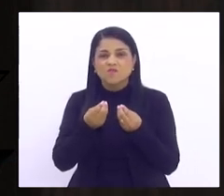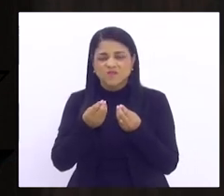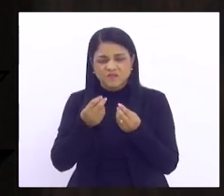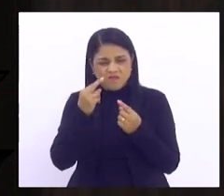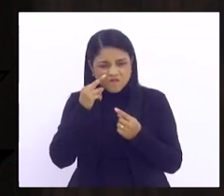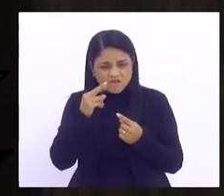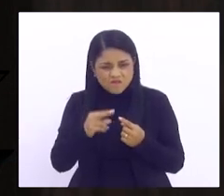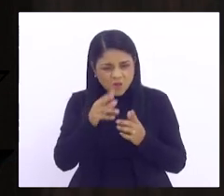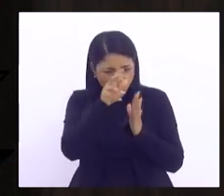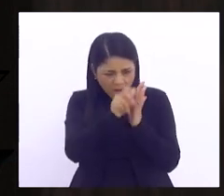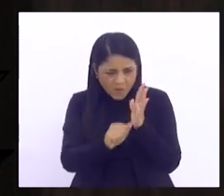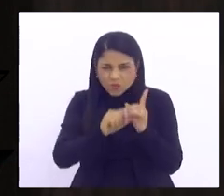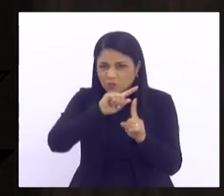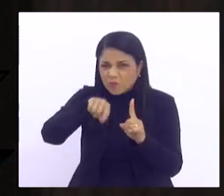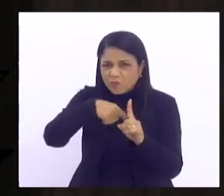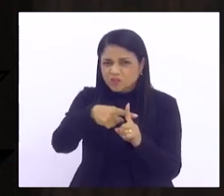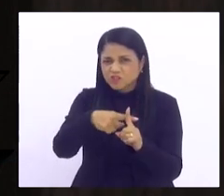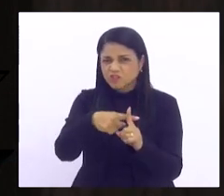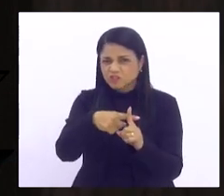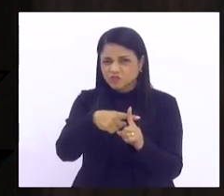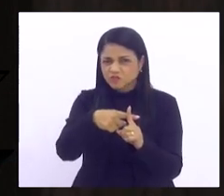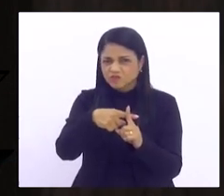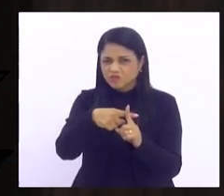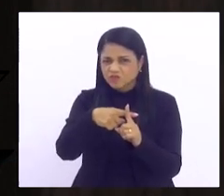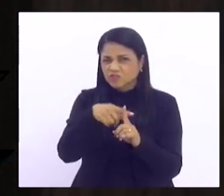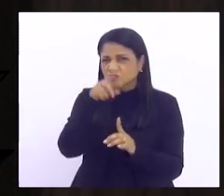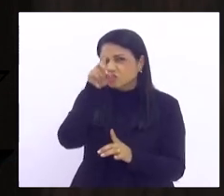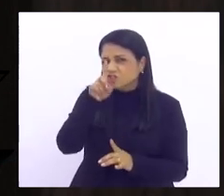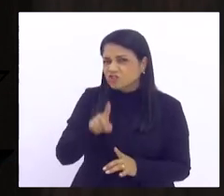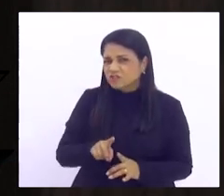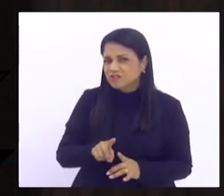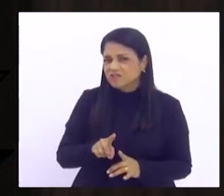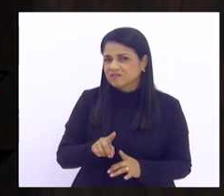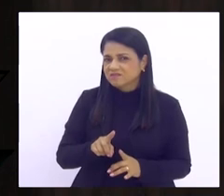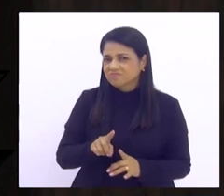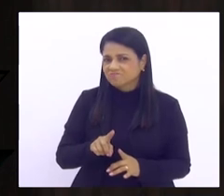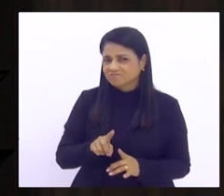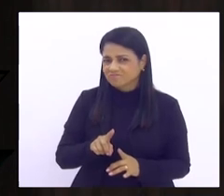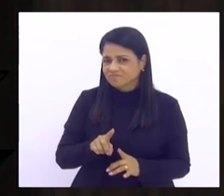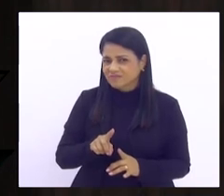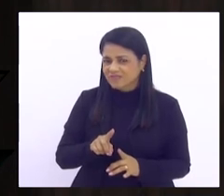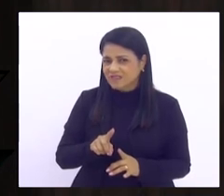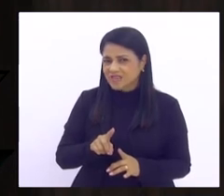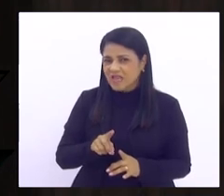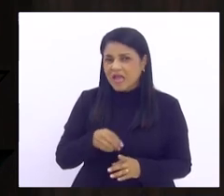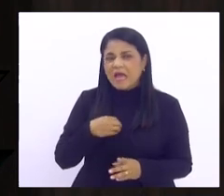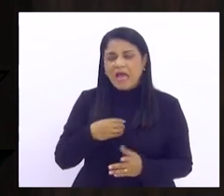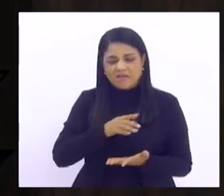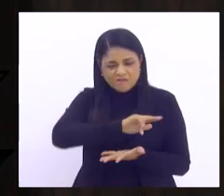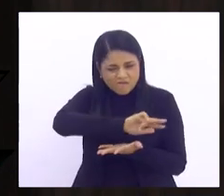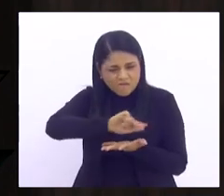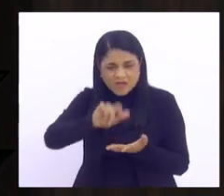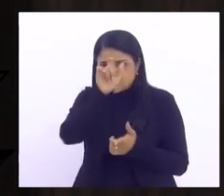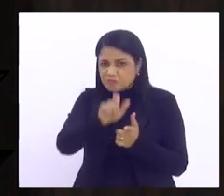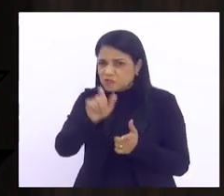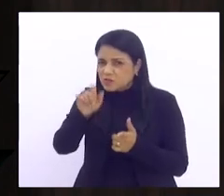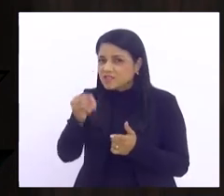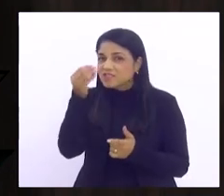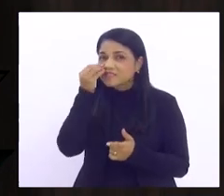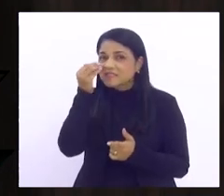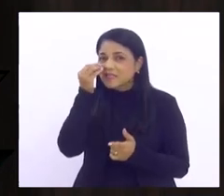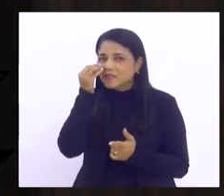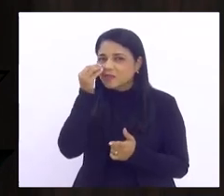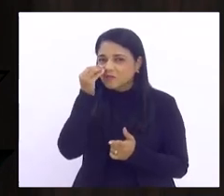algo positivo? Como um direito? Muitos tentam vender essa ideia de que o aborto é um direito da